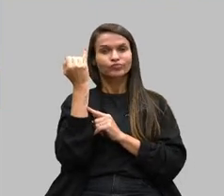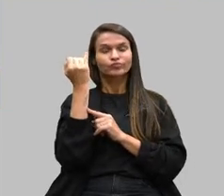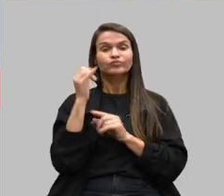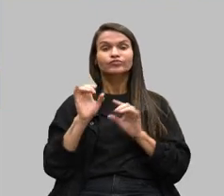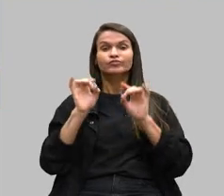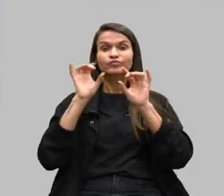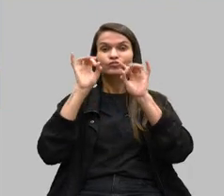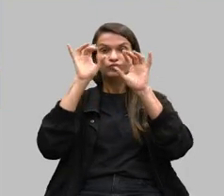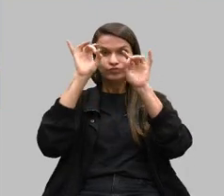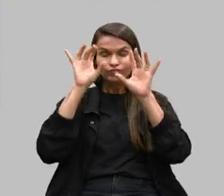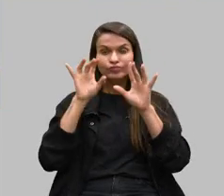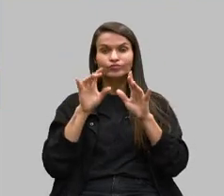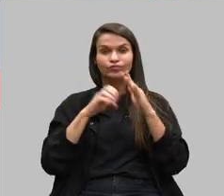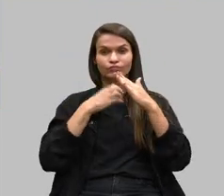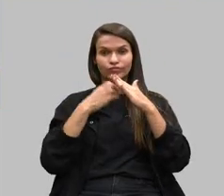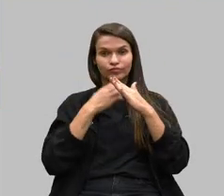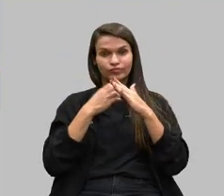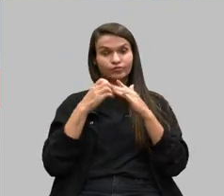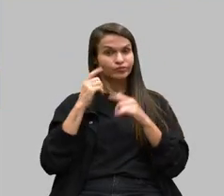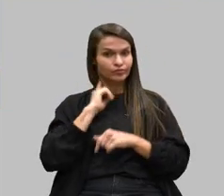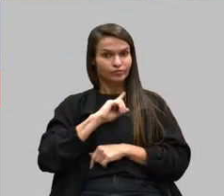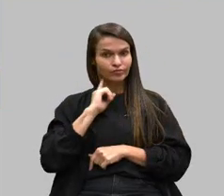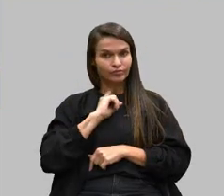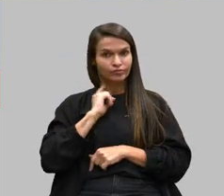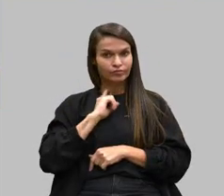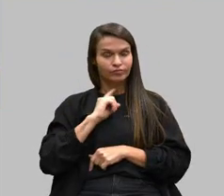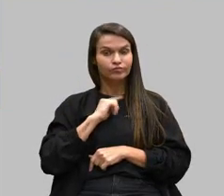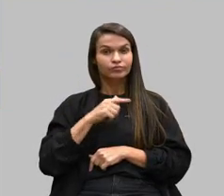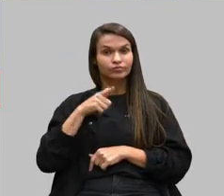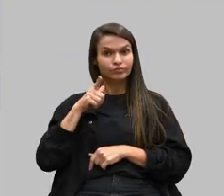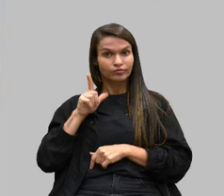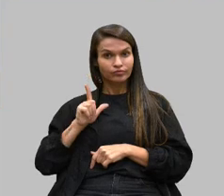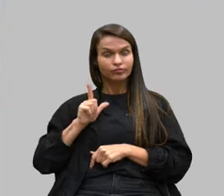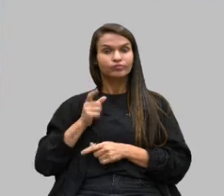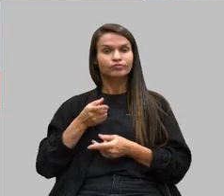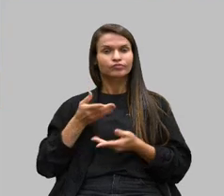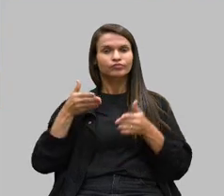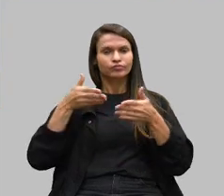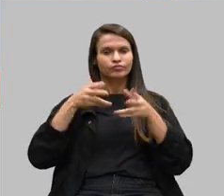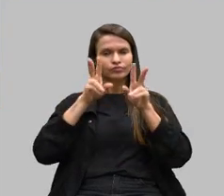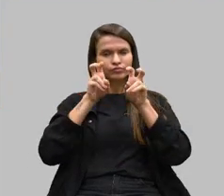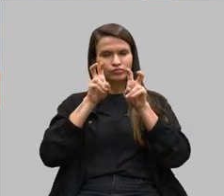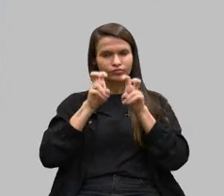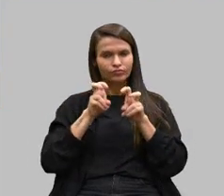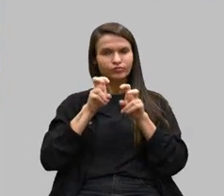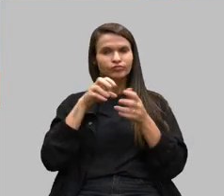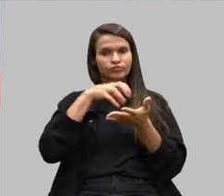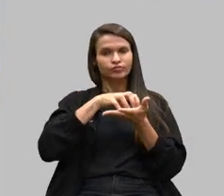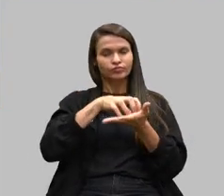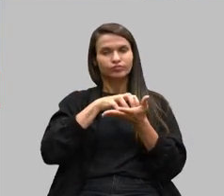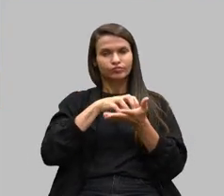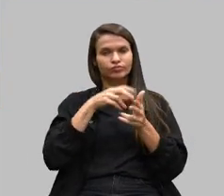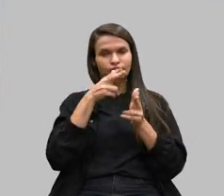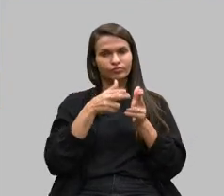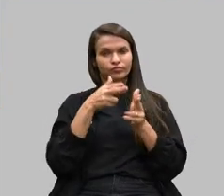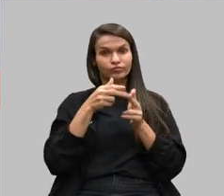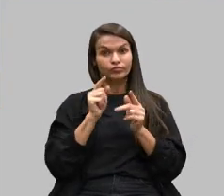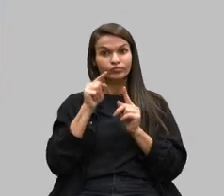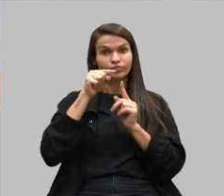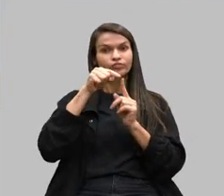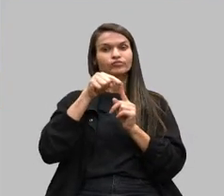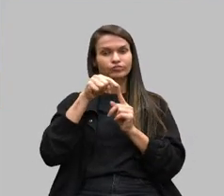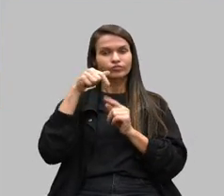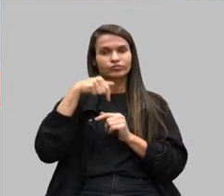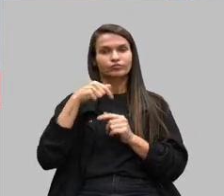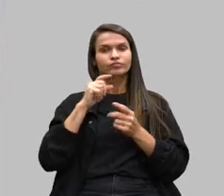infraestrutura de Minas Gerais até mesmo antes de adentrar o tema de de ferrovia que é o objeto dessa audiência é trazer que nesses dois últimos anos